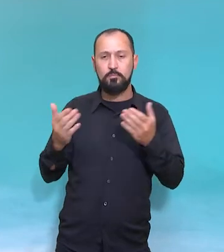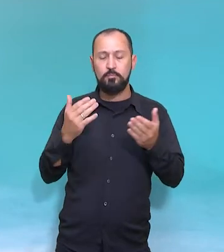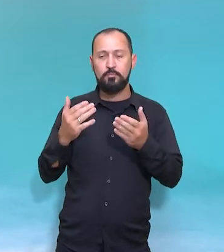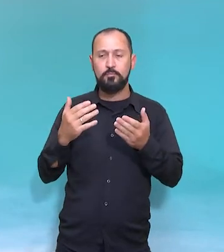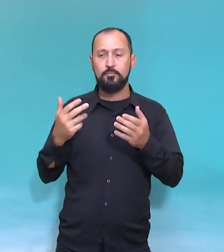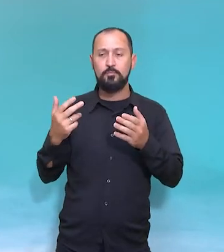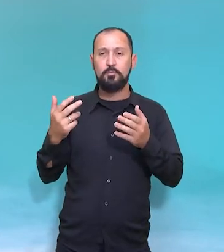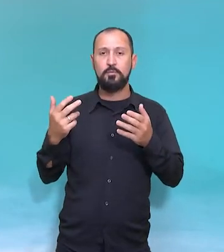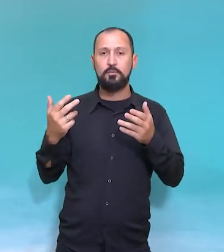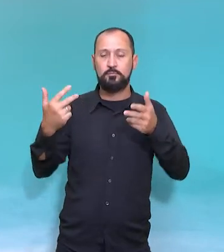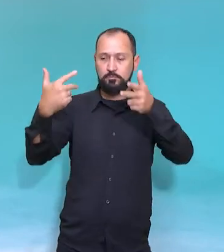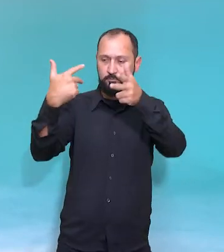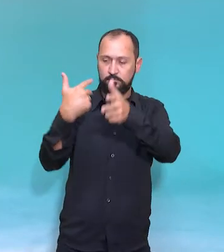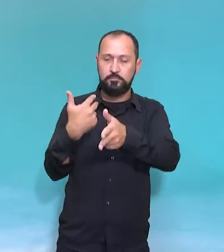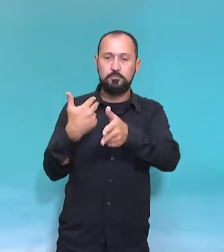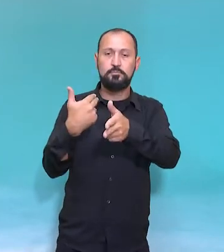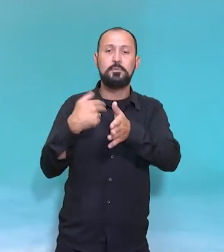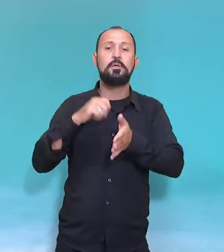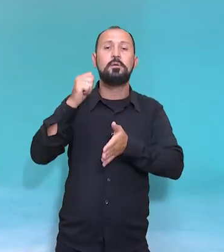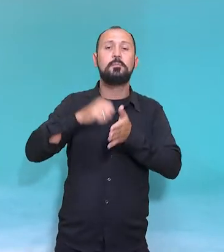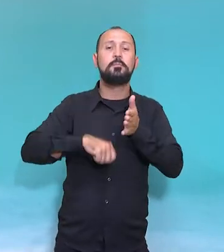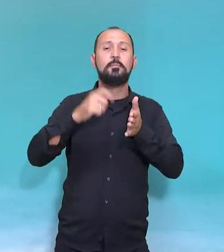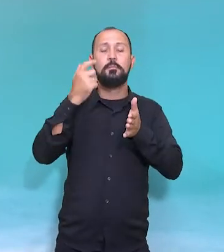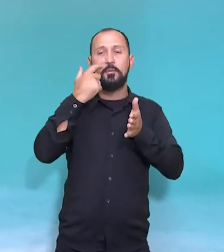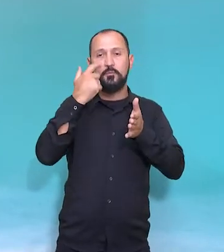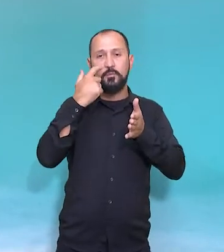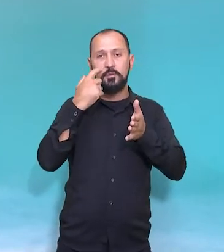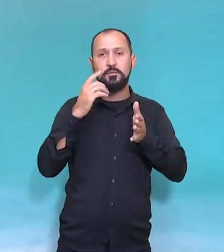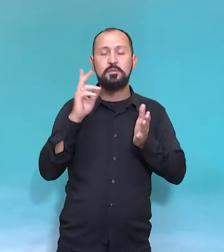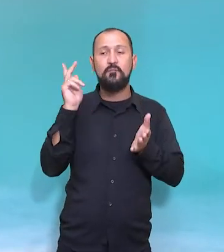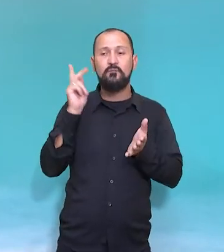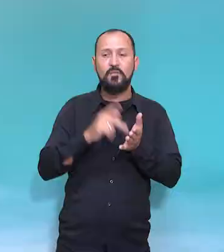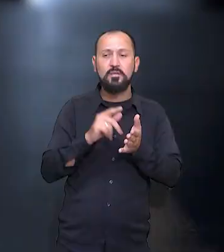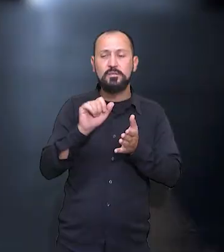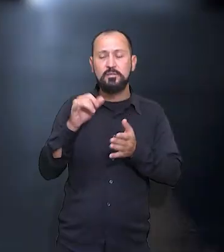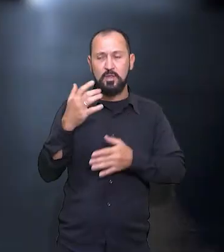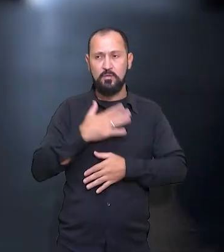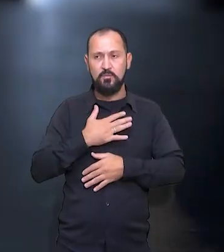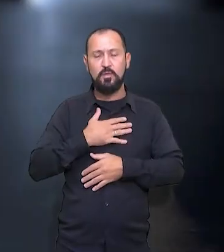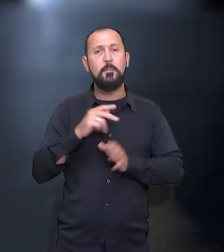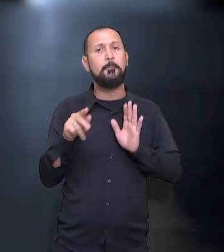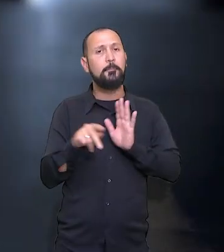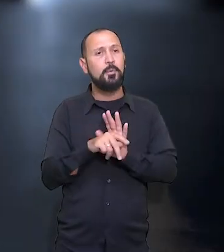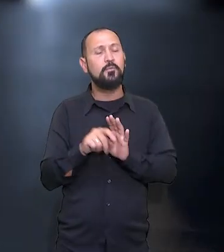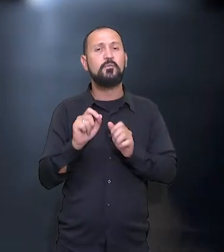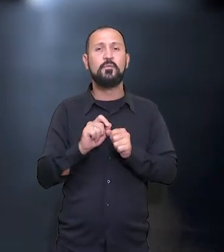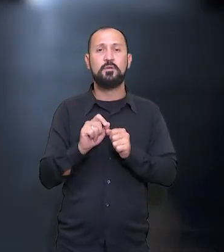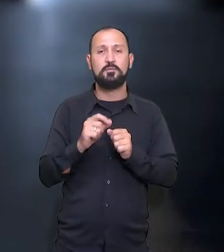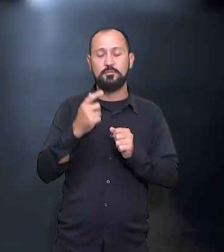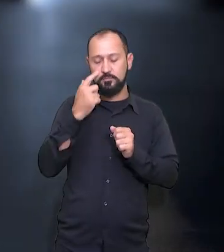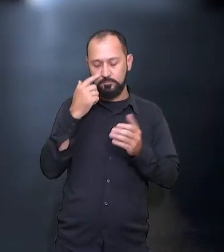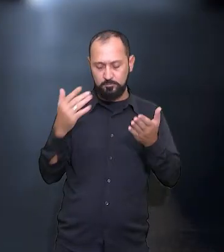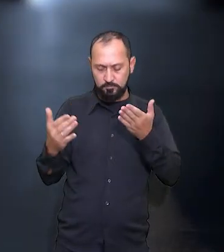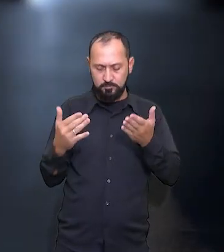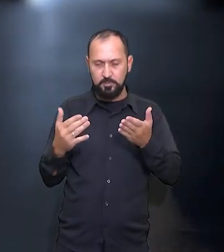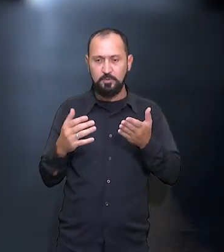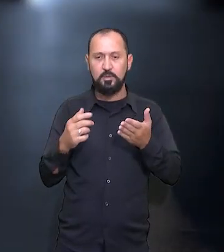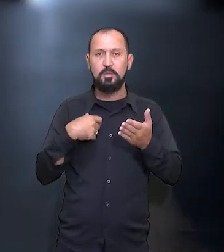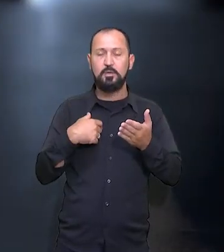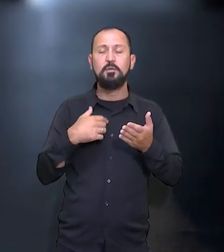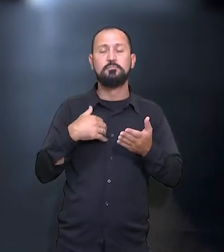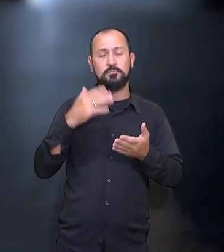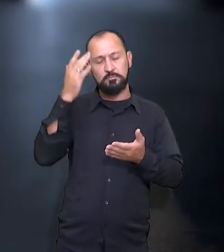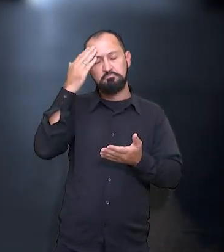reconhecer, ele fazia uma vídeo com a pessoa que assinou para verificar a autenticidade da assinatura, se foi ele mesmo que fez, e ele dava ali a